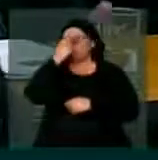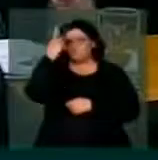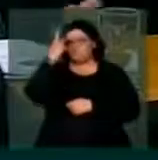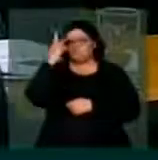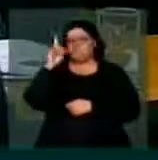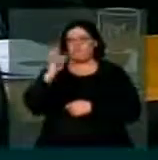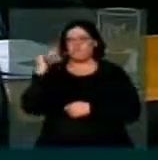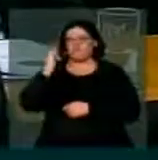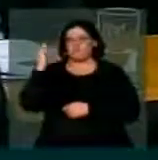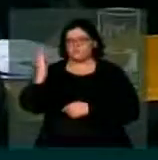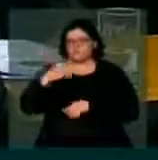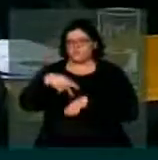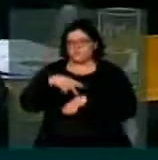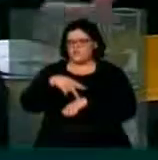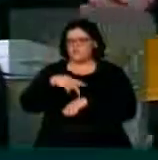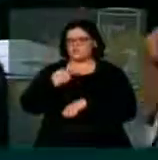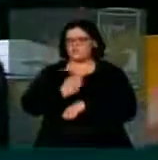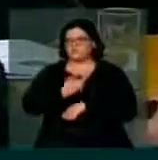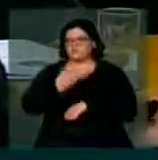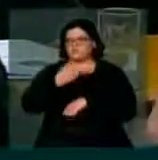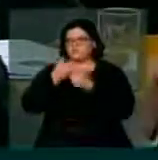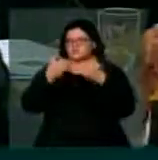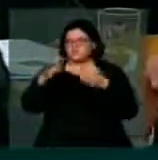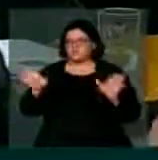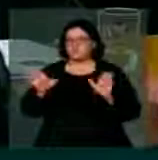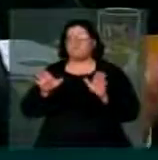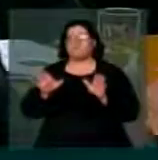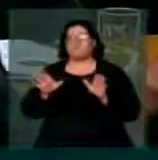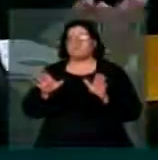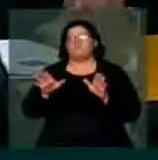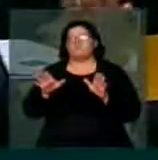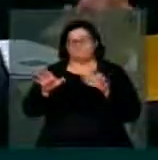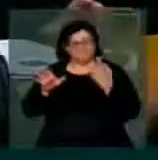concordamos, queremos sessão aberta em homenagem a uma brasileira que está